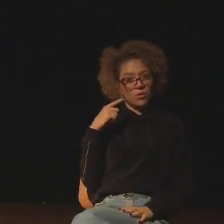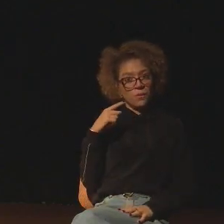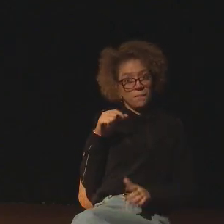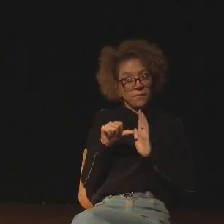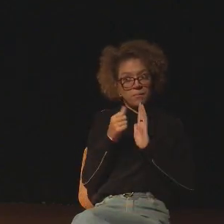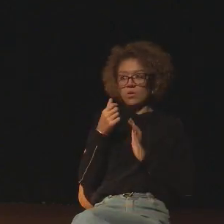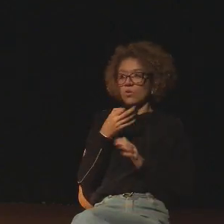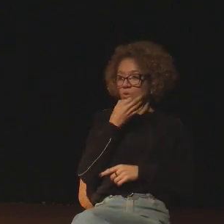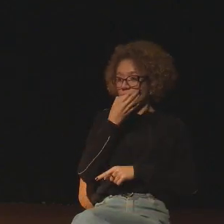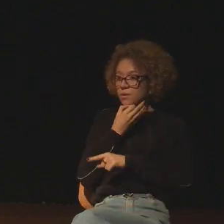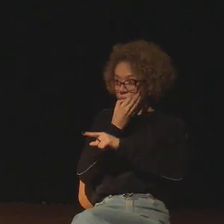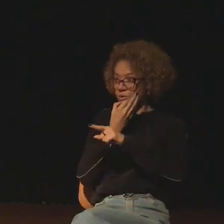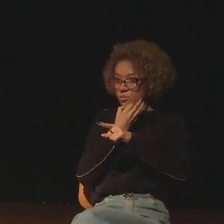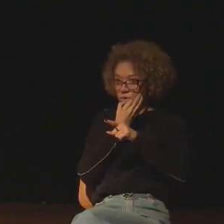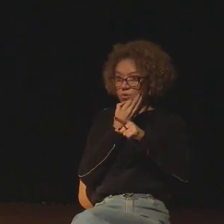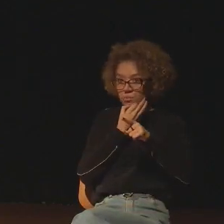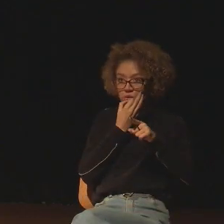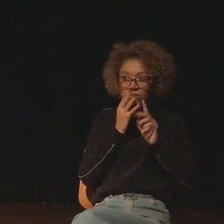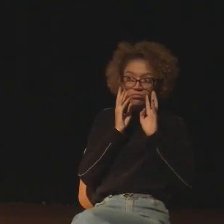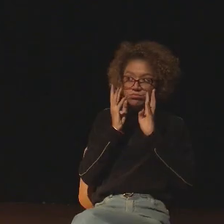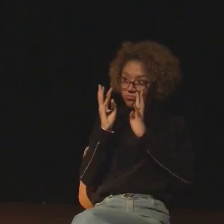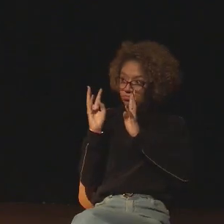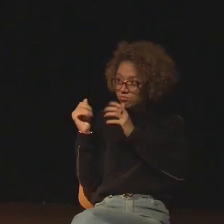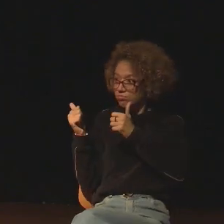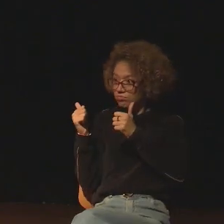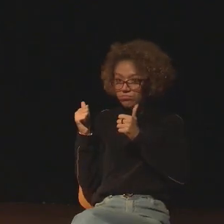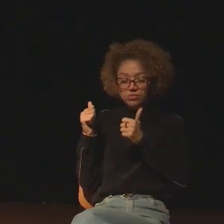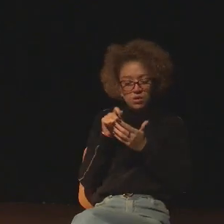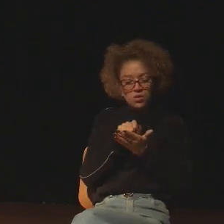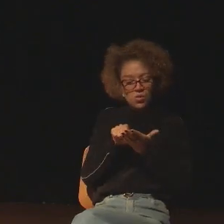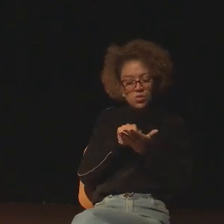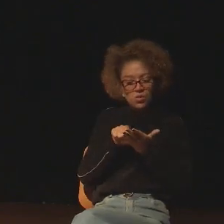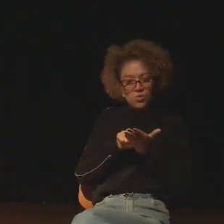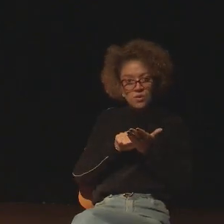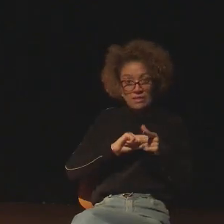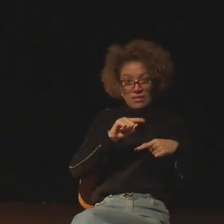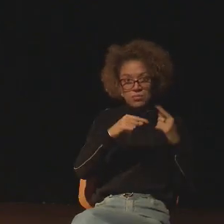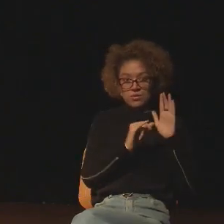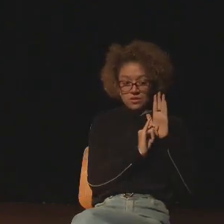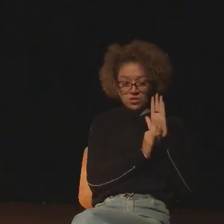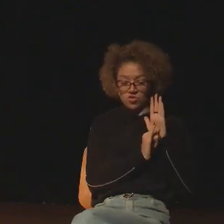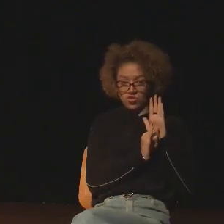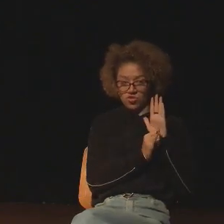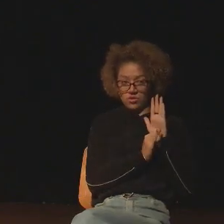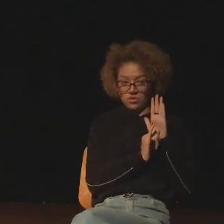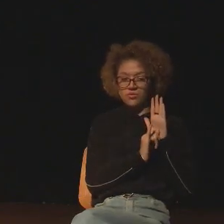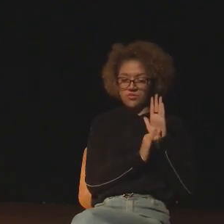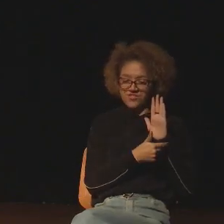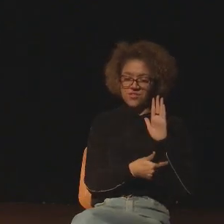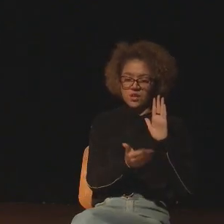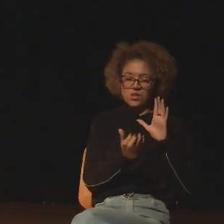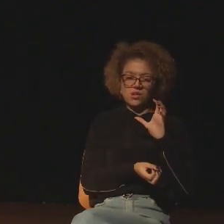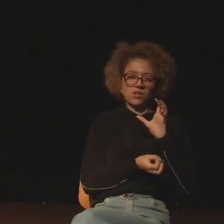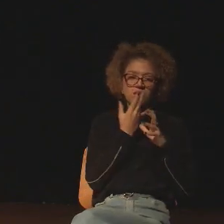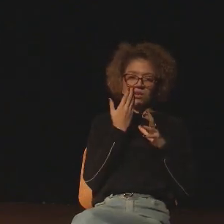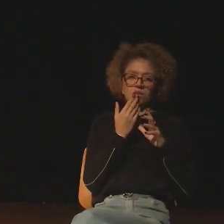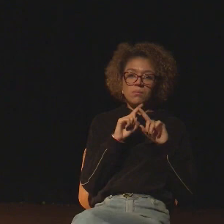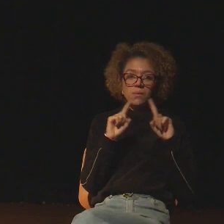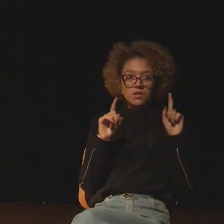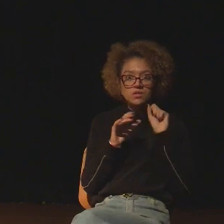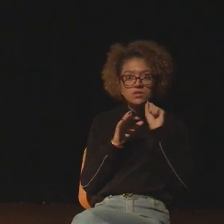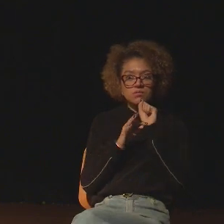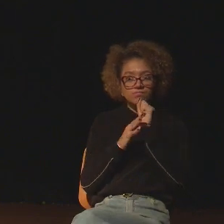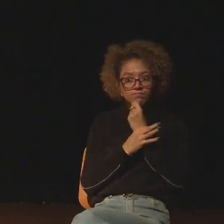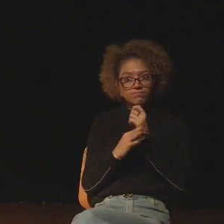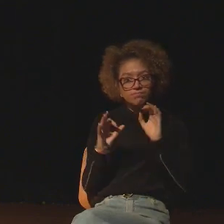todo mundo, já resolver isso e lançar o edital, que a gente vai preparando tudo nesse meio tempo, mas garantir que vocês sejam